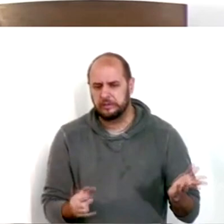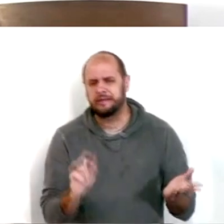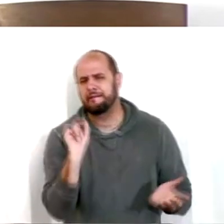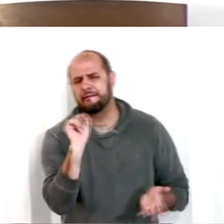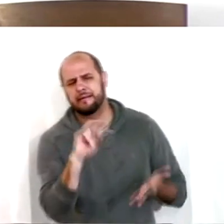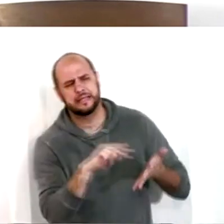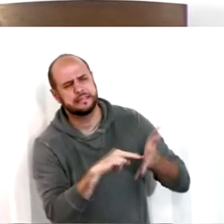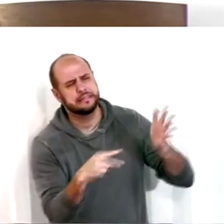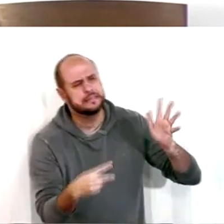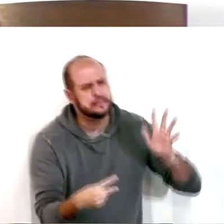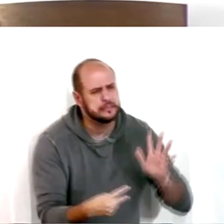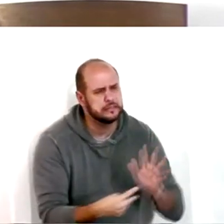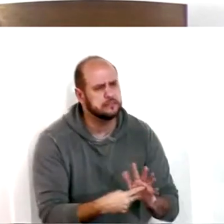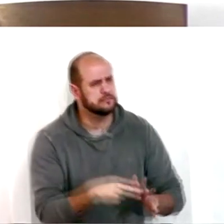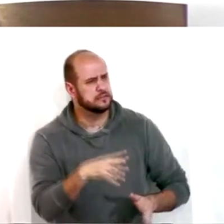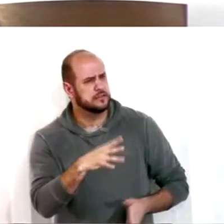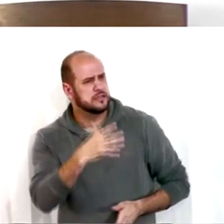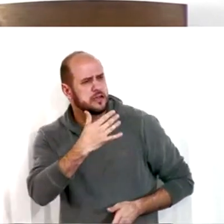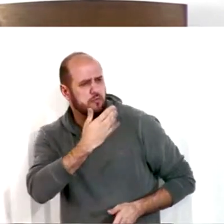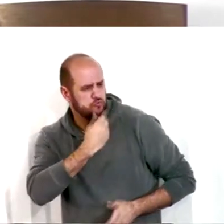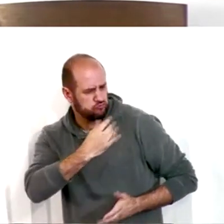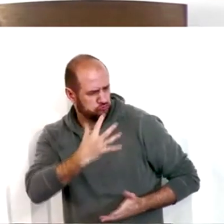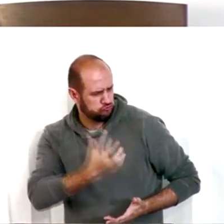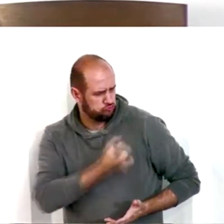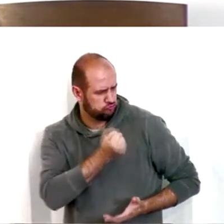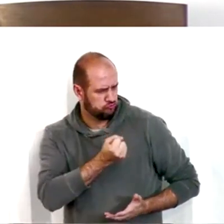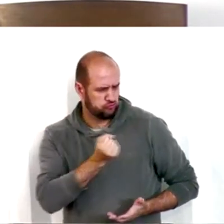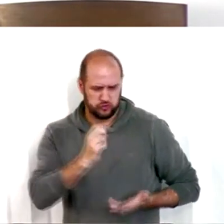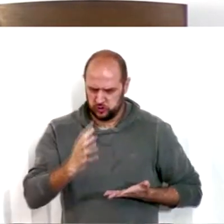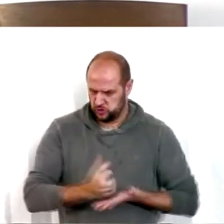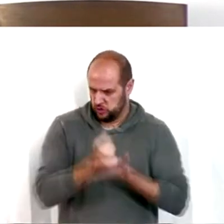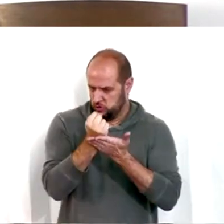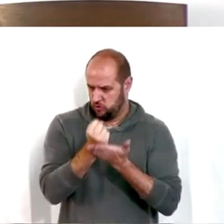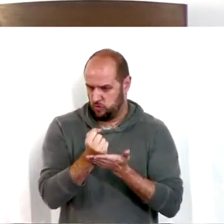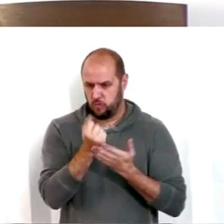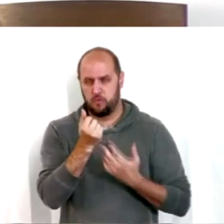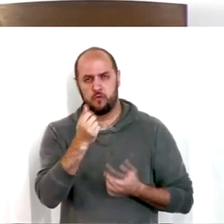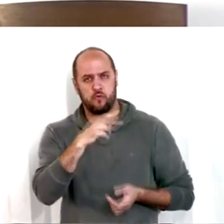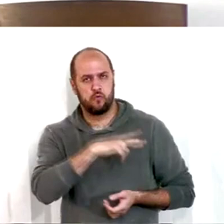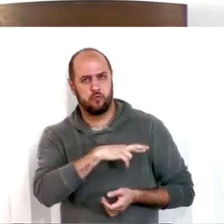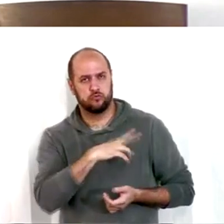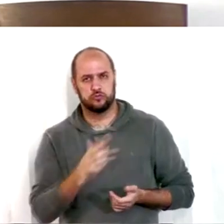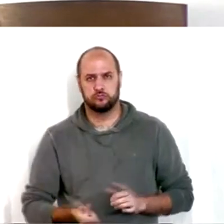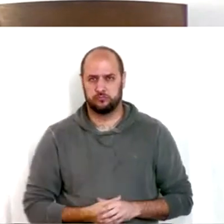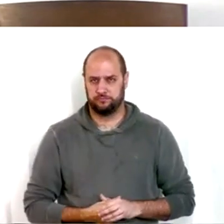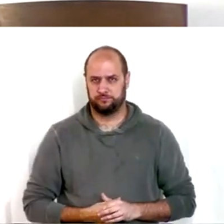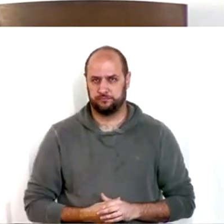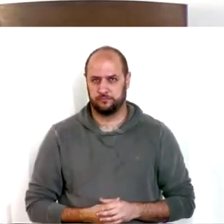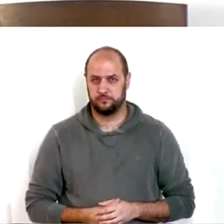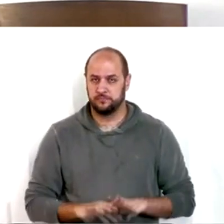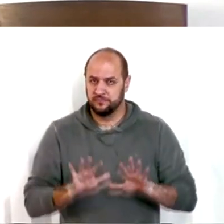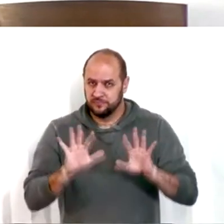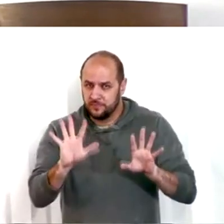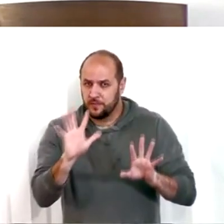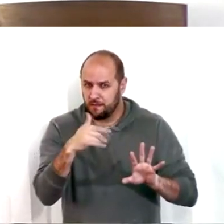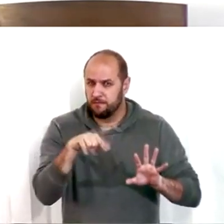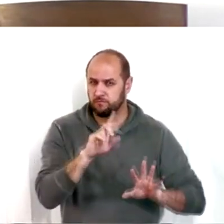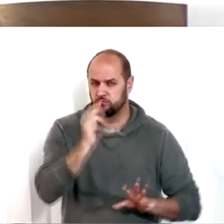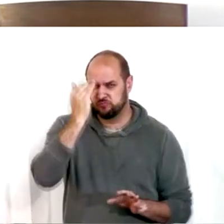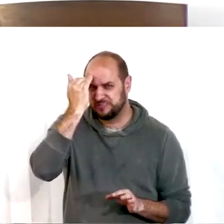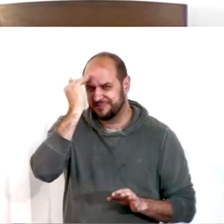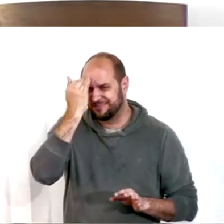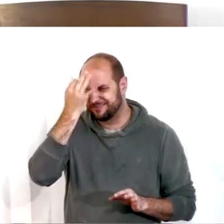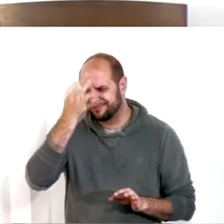que significa o resgatador ou o redentor de Rute? Então, para entendermos